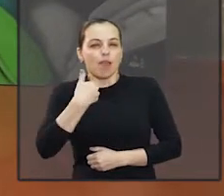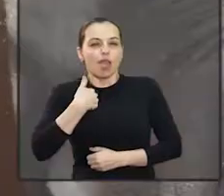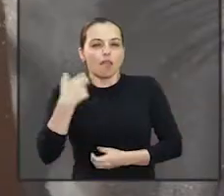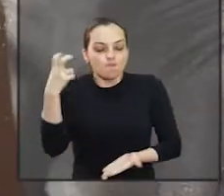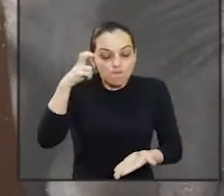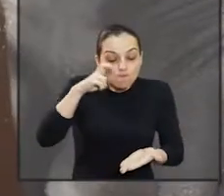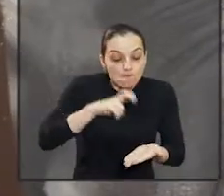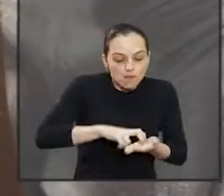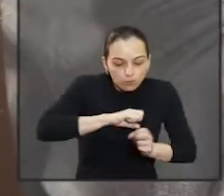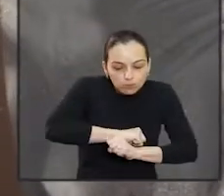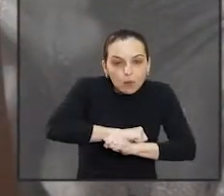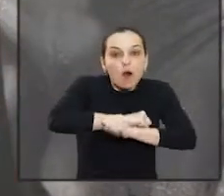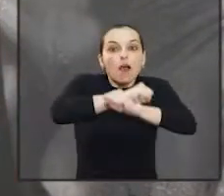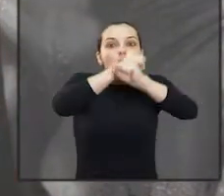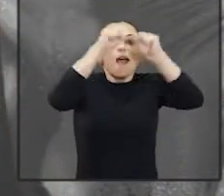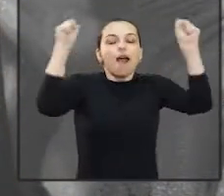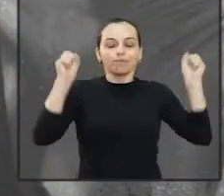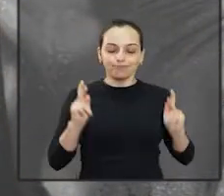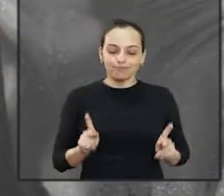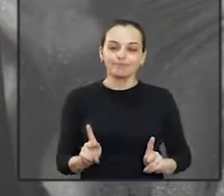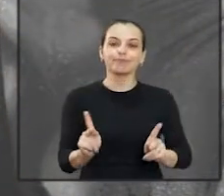que eu sempre acordei muito cedo.